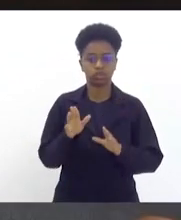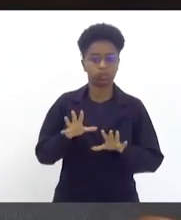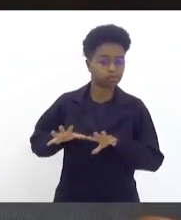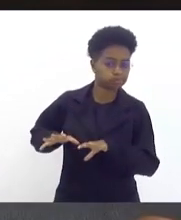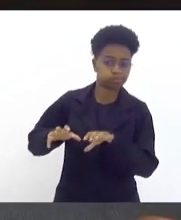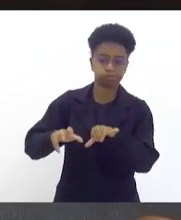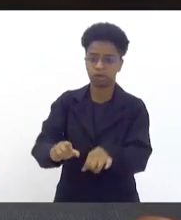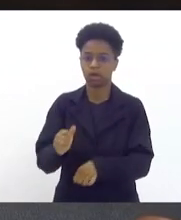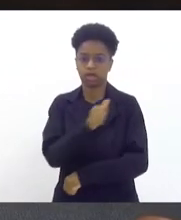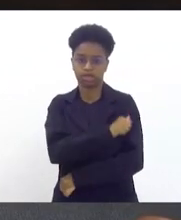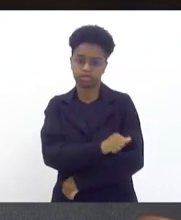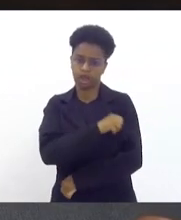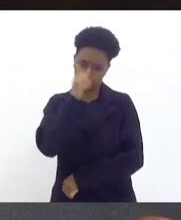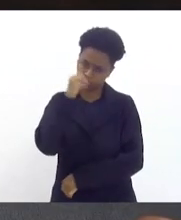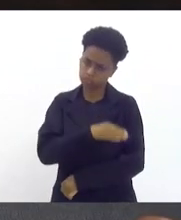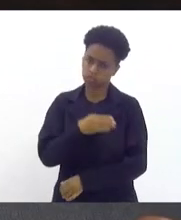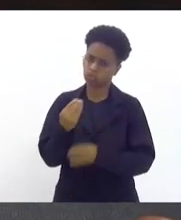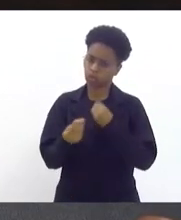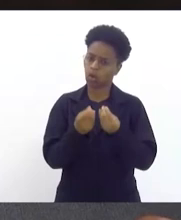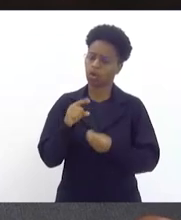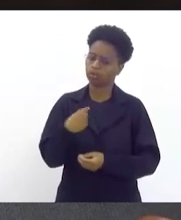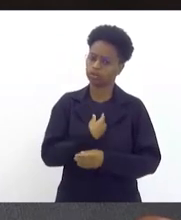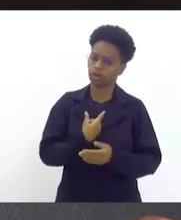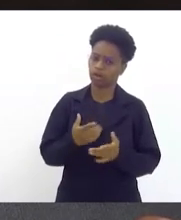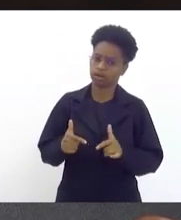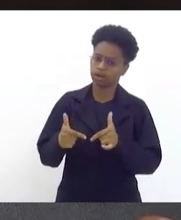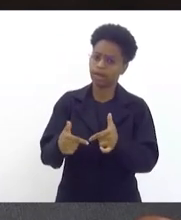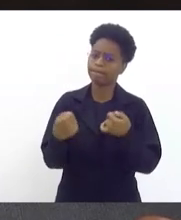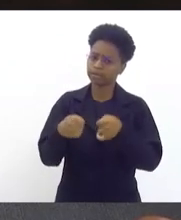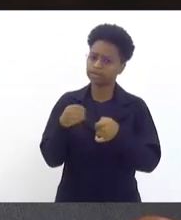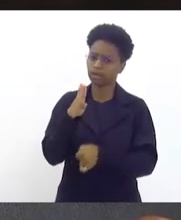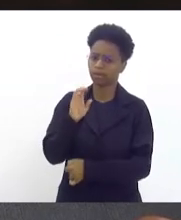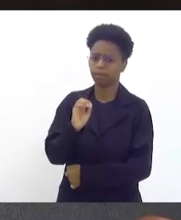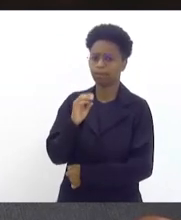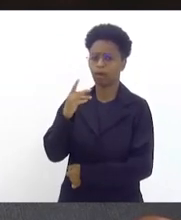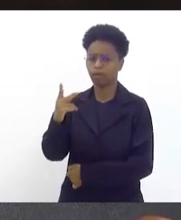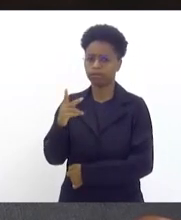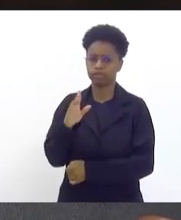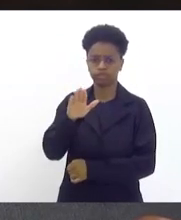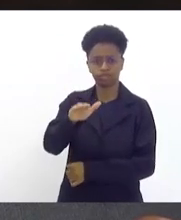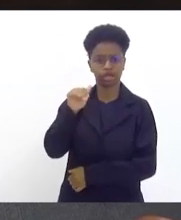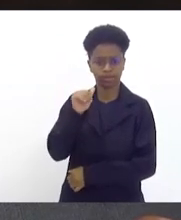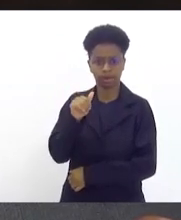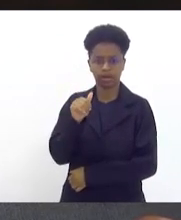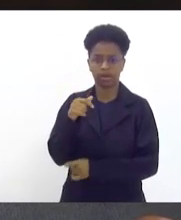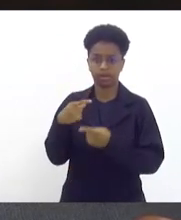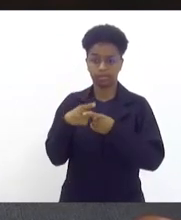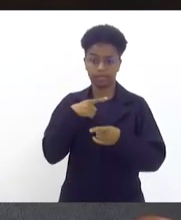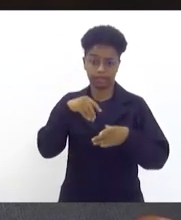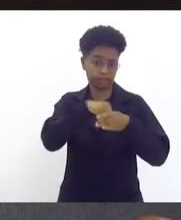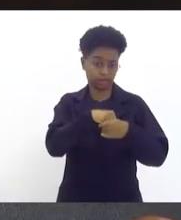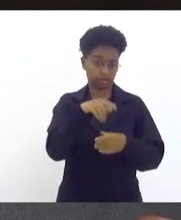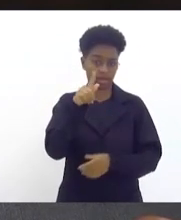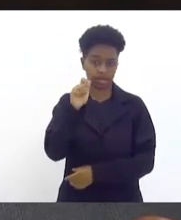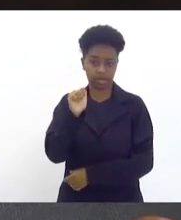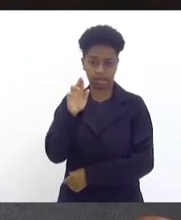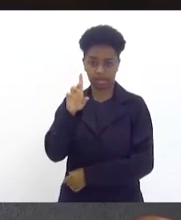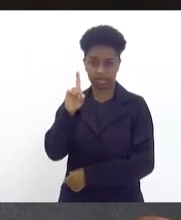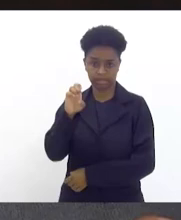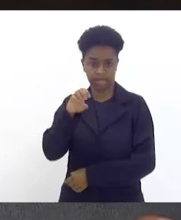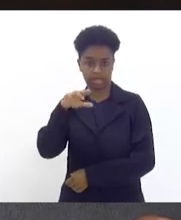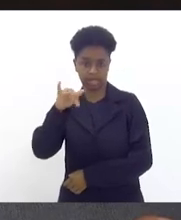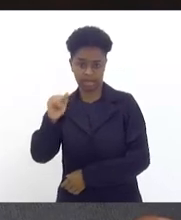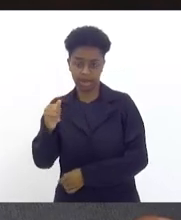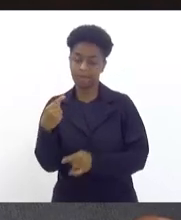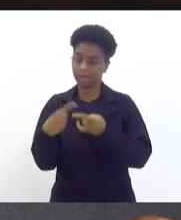onde é que nós estamos bota o BOPE shot O Show Tá lá dentro do Gardênia porque senão Gardênia Azul vai ficar vai virar Gardênia vermelha